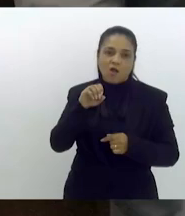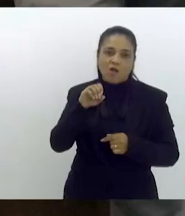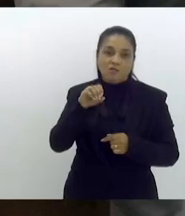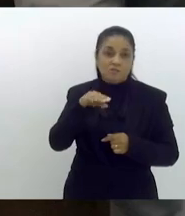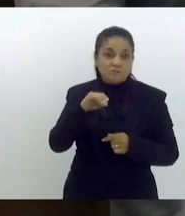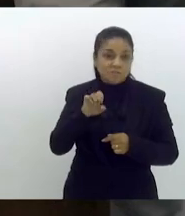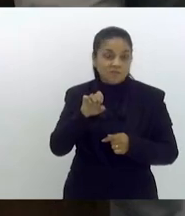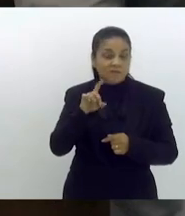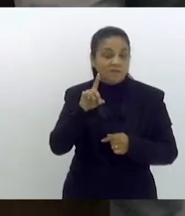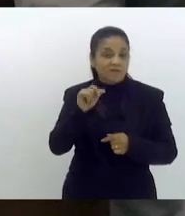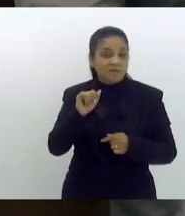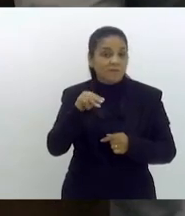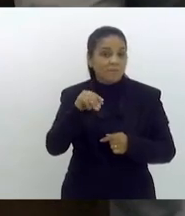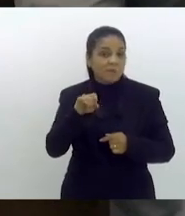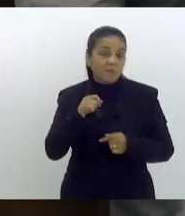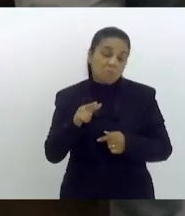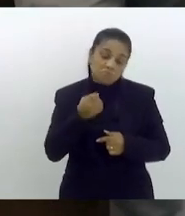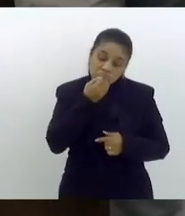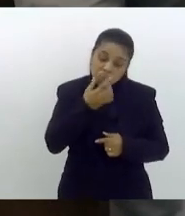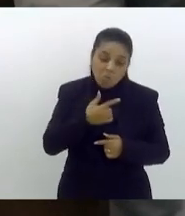é uma boa reflexão